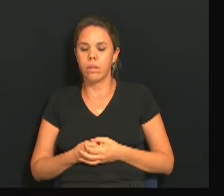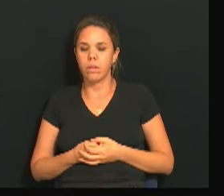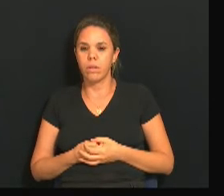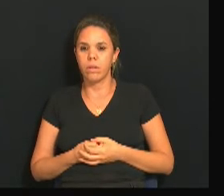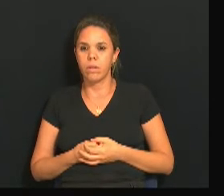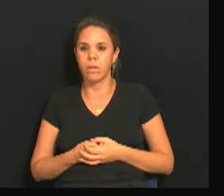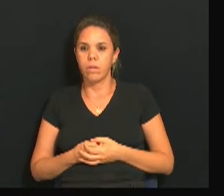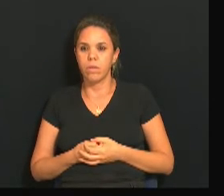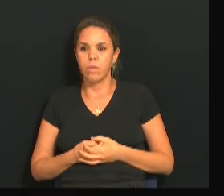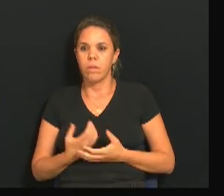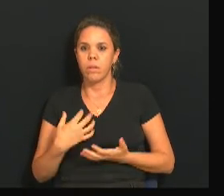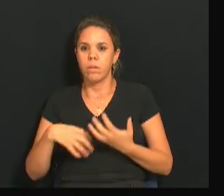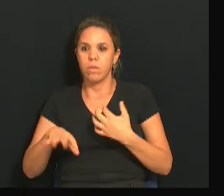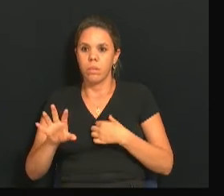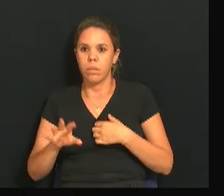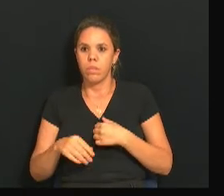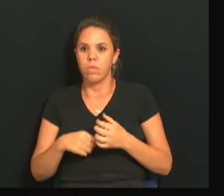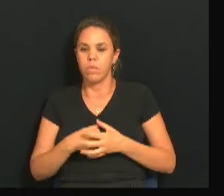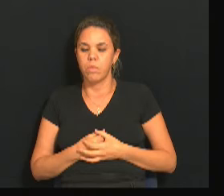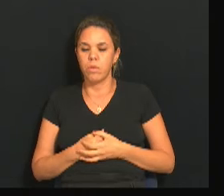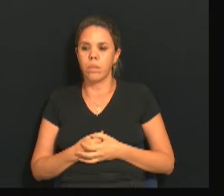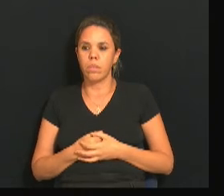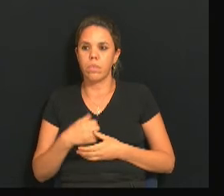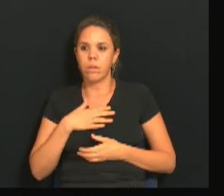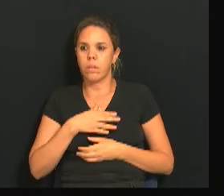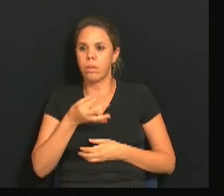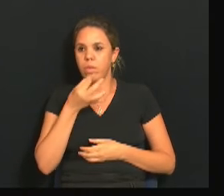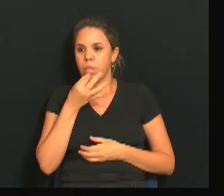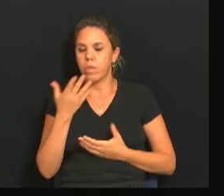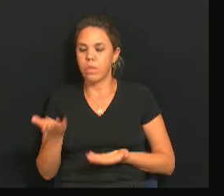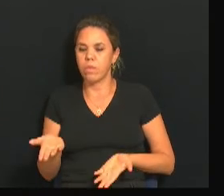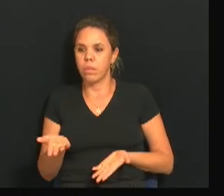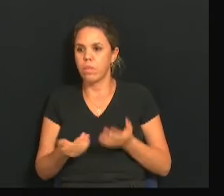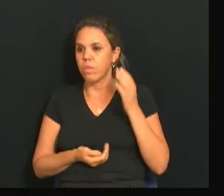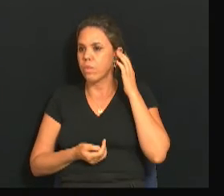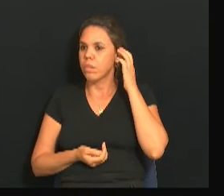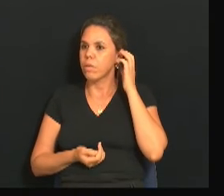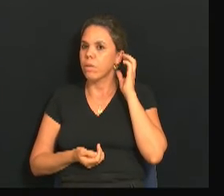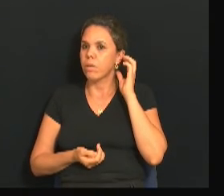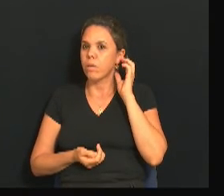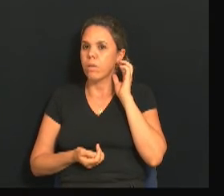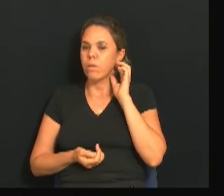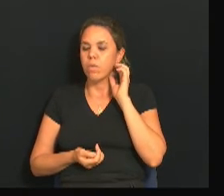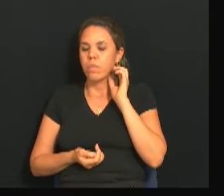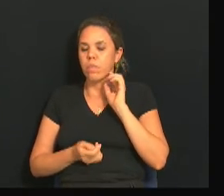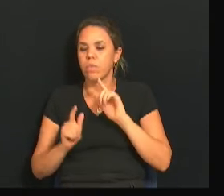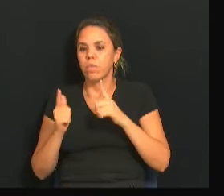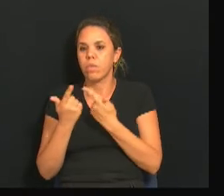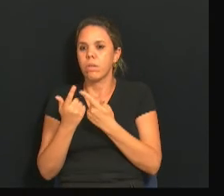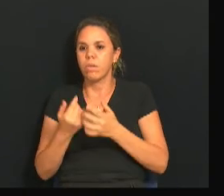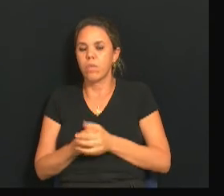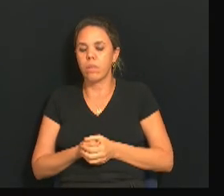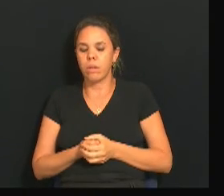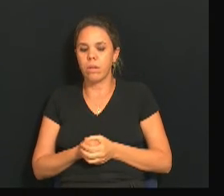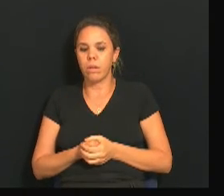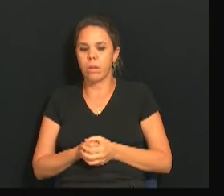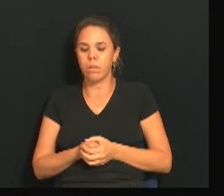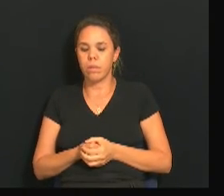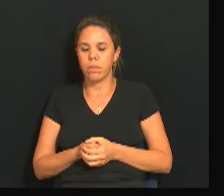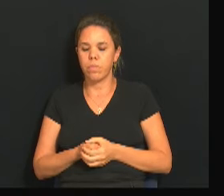mesmo em solidariedade e gostaria de ver, né, a gestão, enfim, também